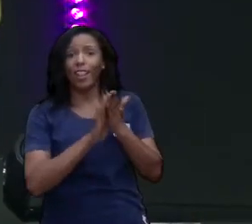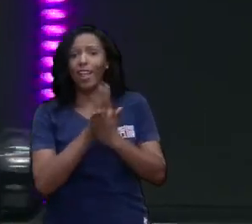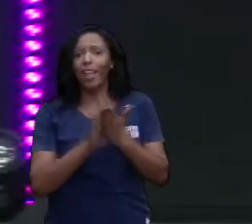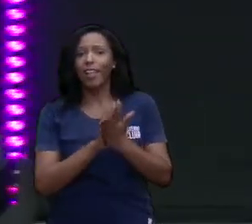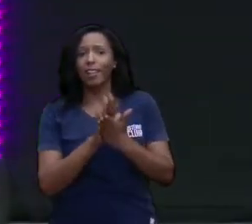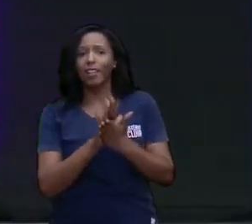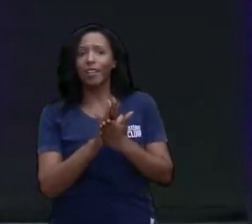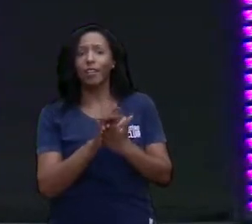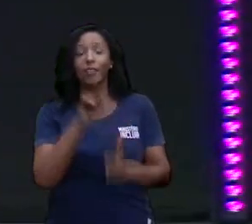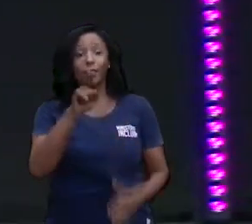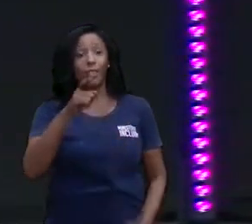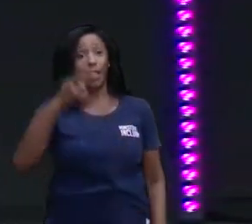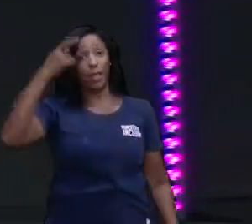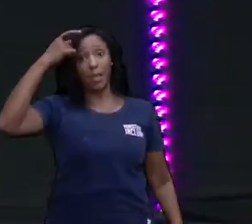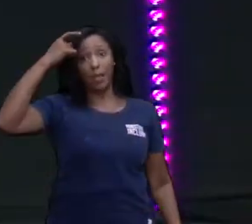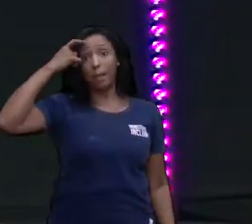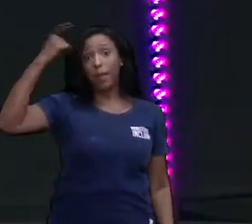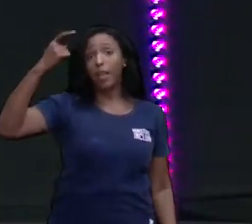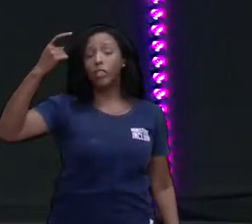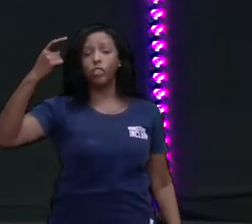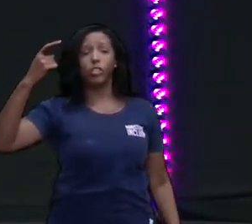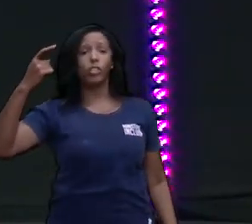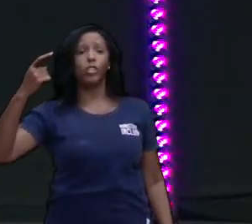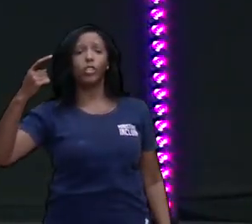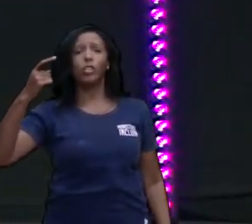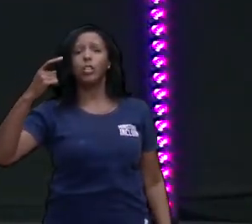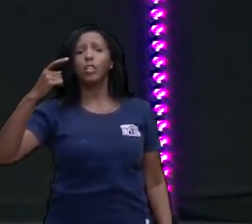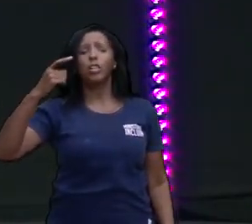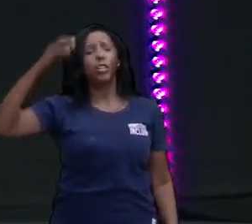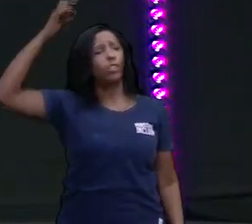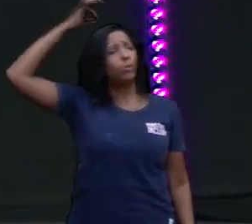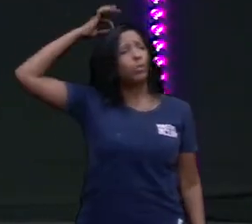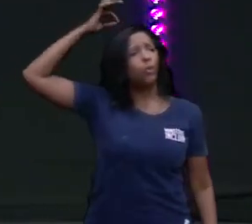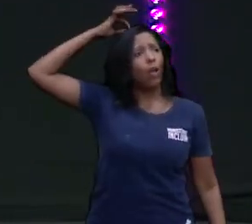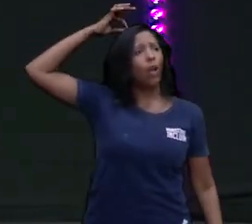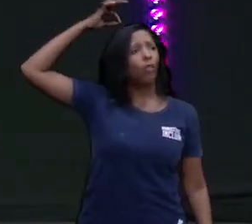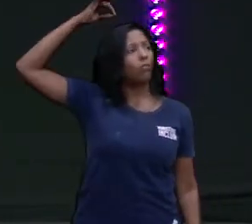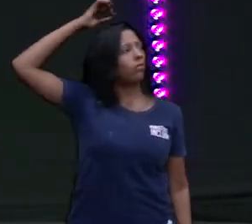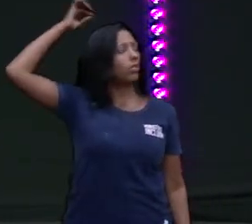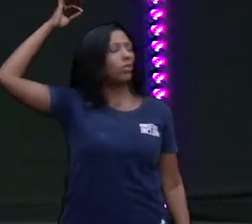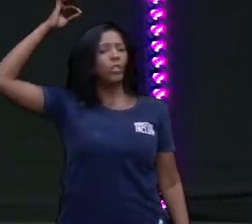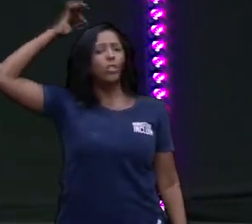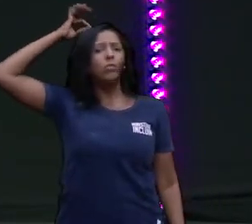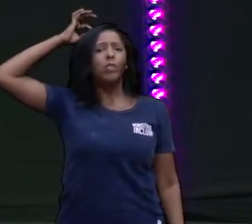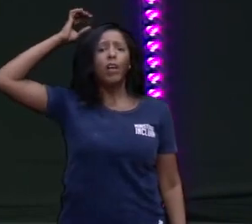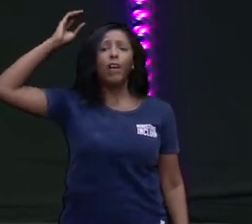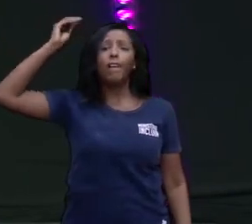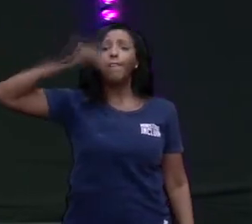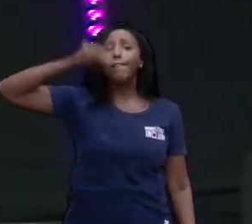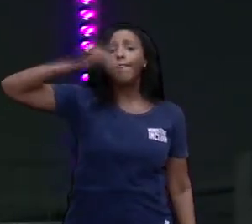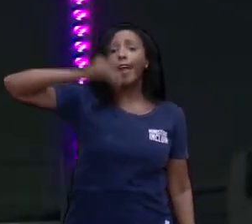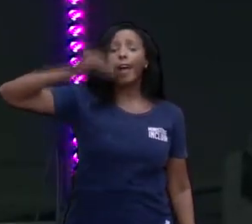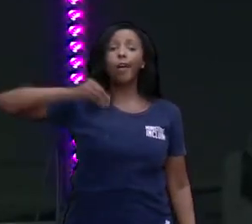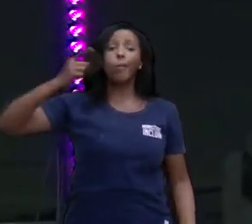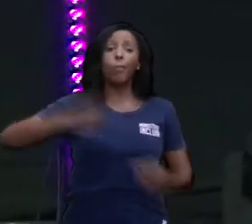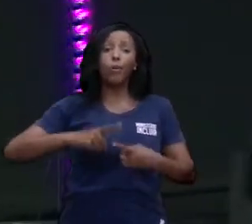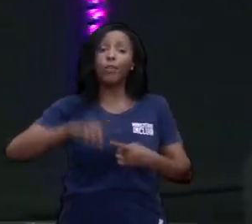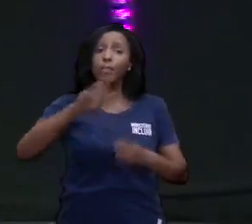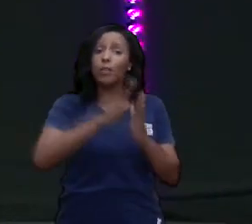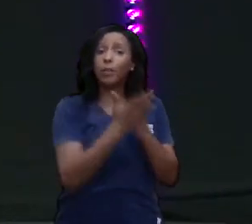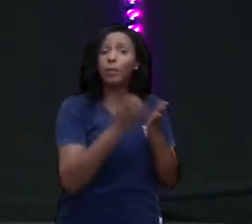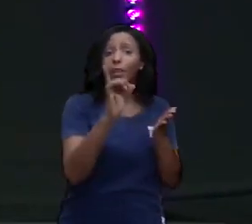seu Gigabyte aí de velocidade da sua internet espiritual aqui ó Tá fraco Você demora não processar já faz